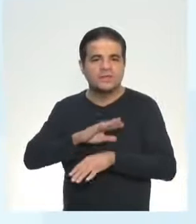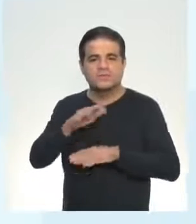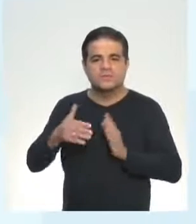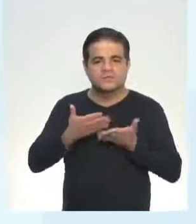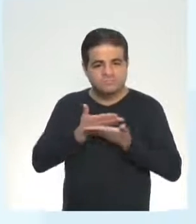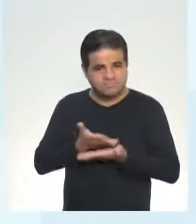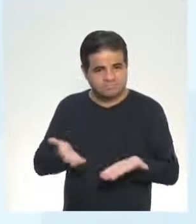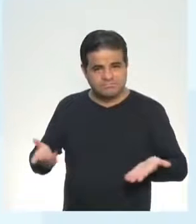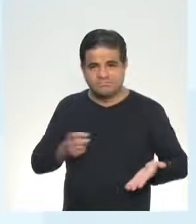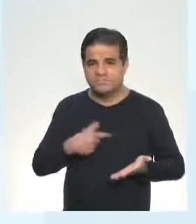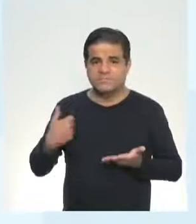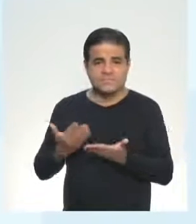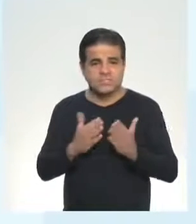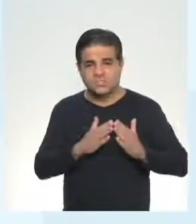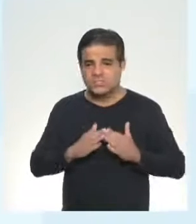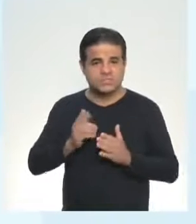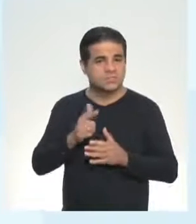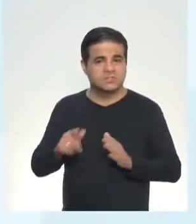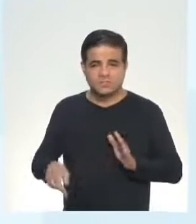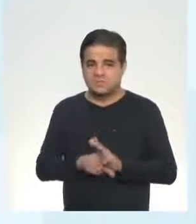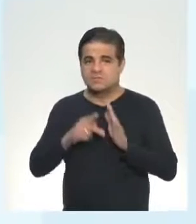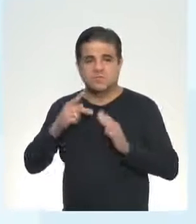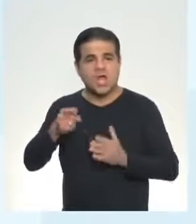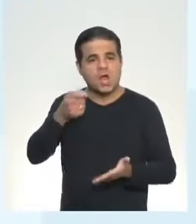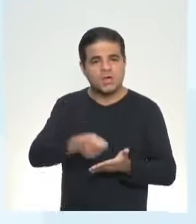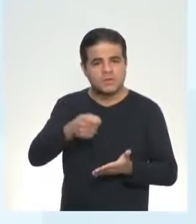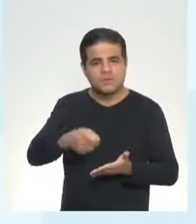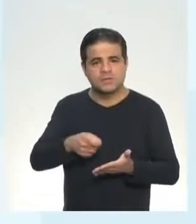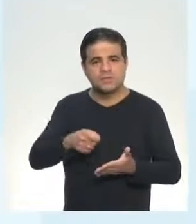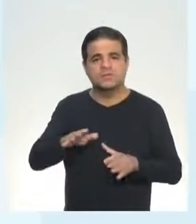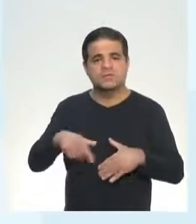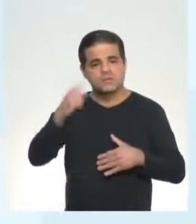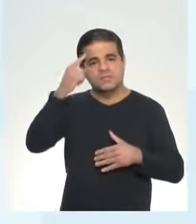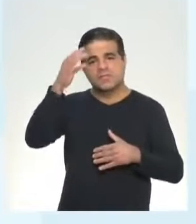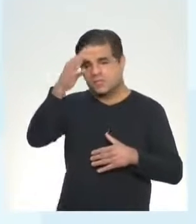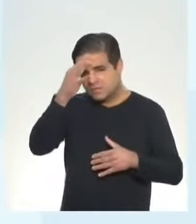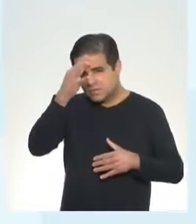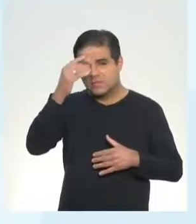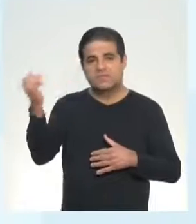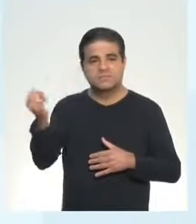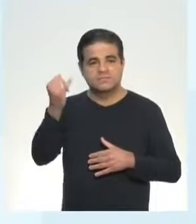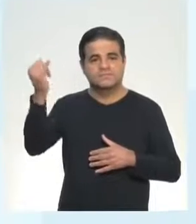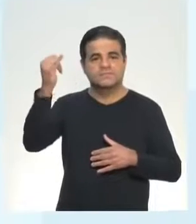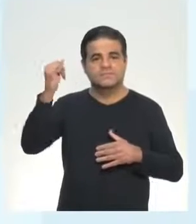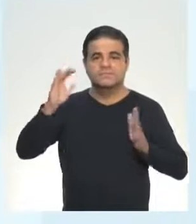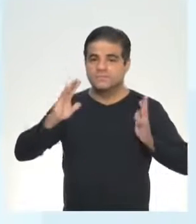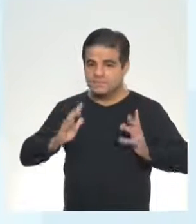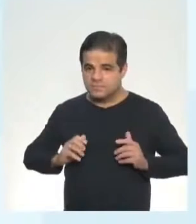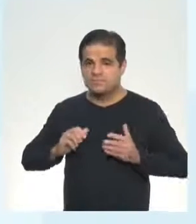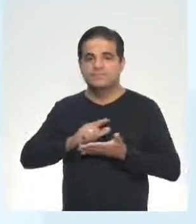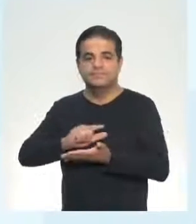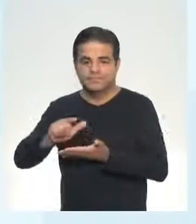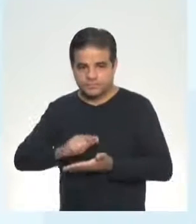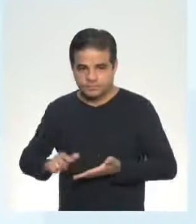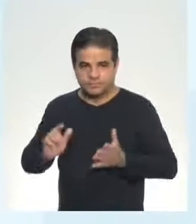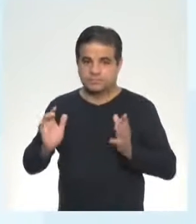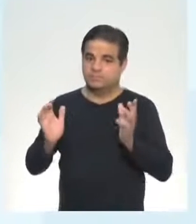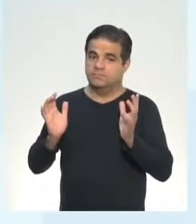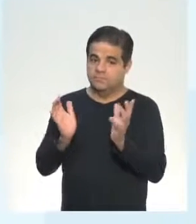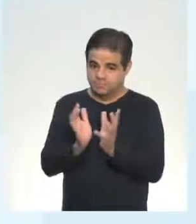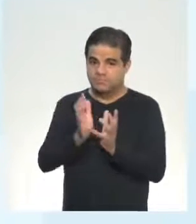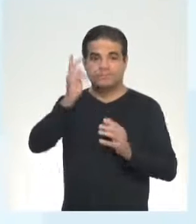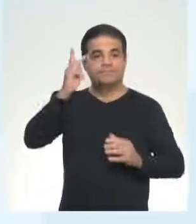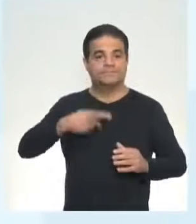quebrada. E a escola não faz mais que a obrigação quanto à conscientização da importância da higiene coletiva